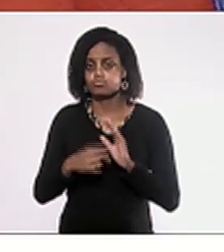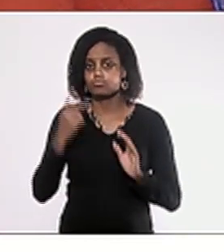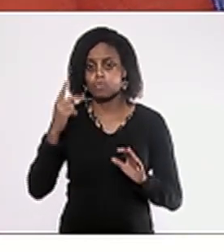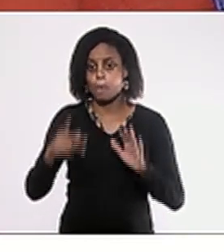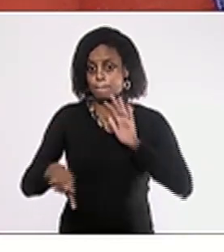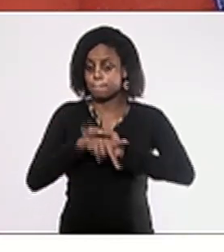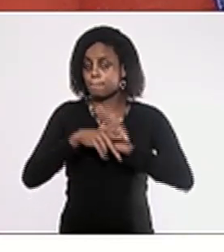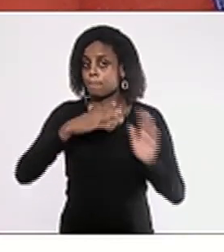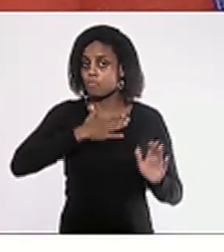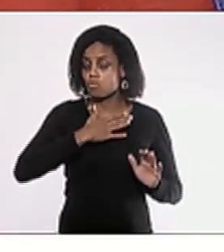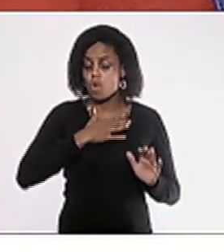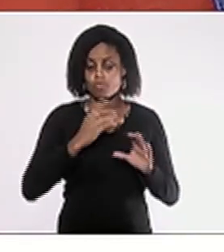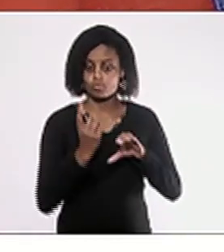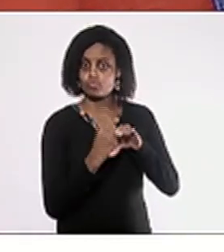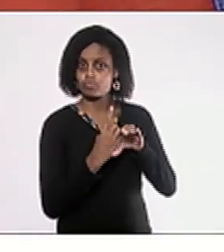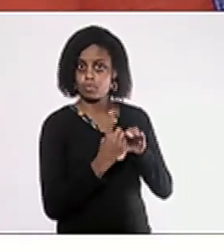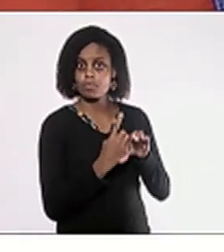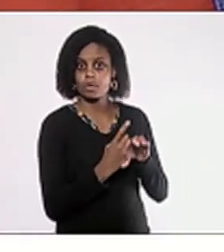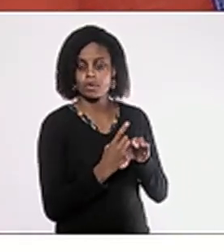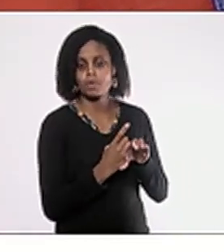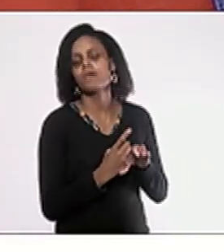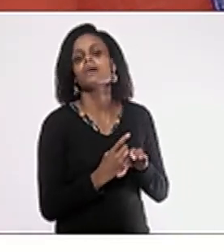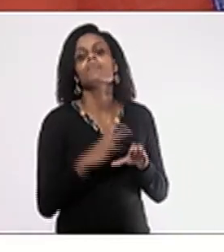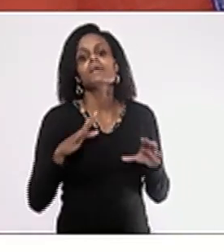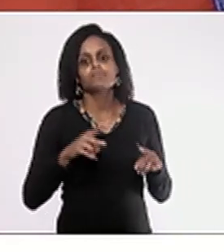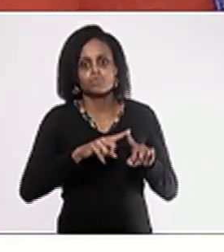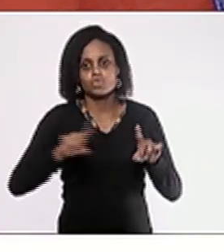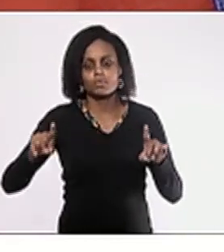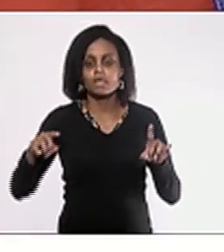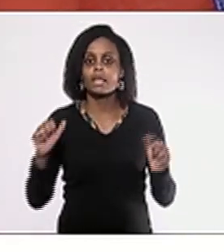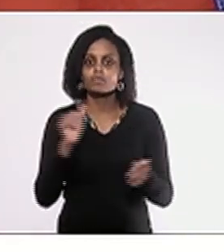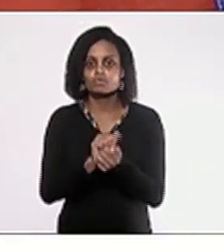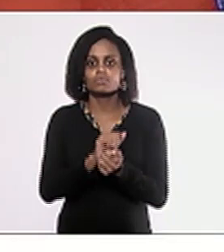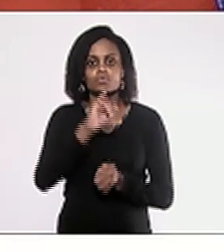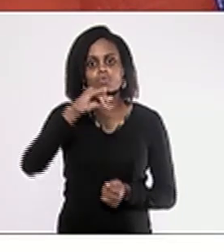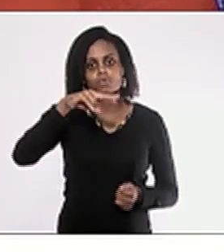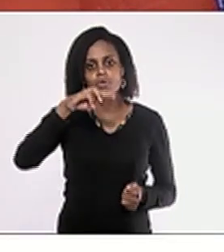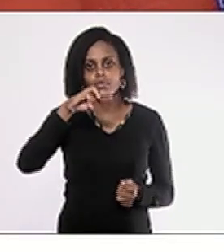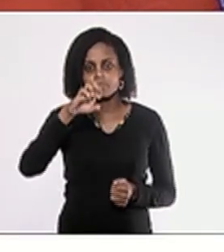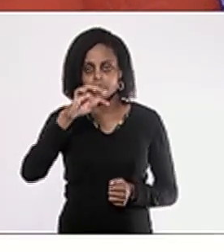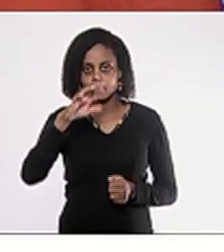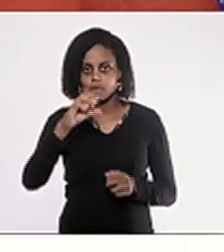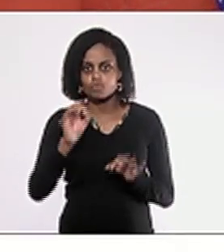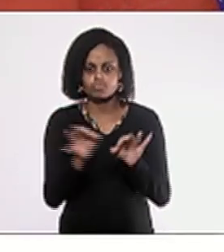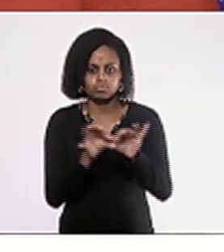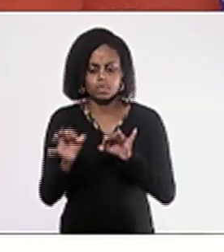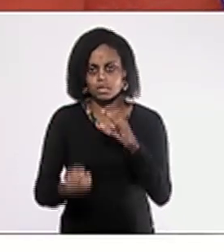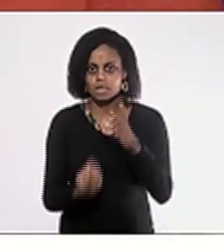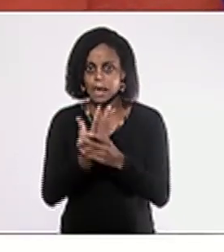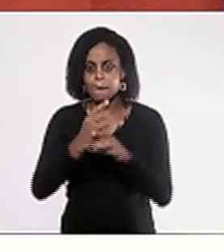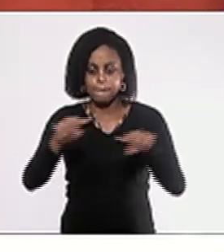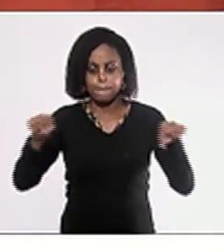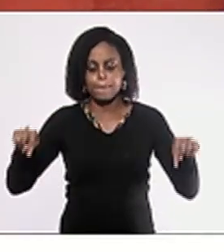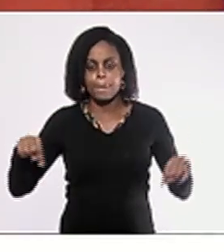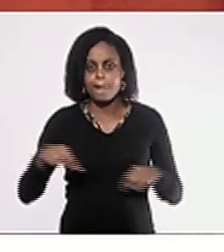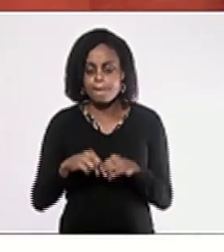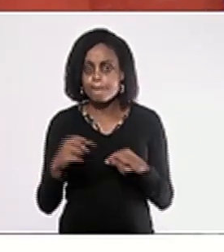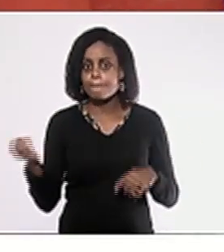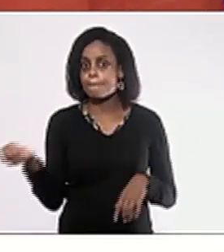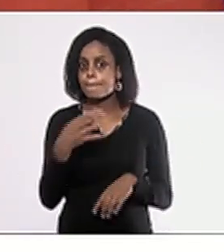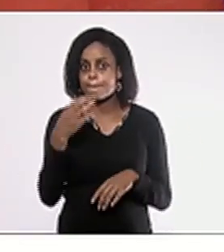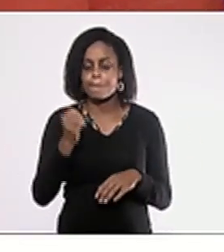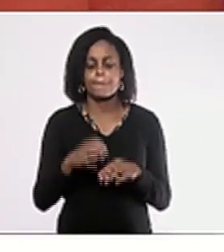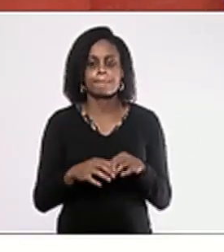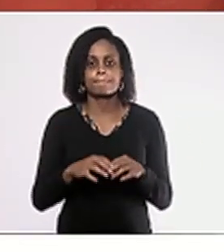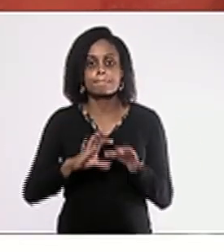nessa demanda, a SEDAI ela resolveu, junto ao Inmetro, fazer um posto avançado, autorizado pelo Inmetro. Ela tem